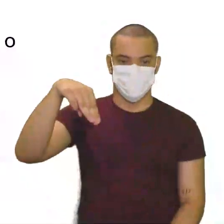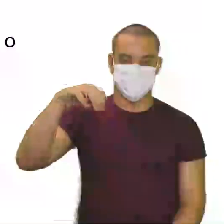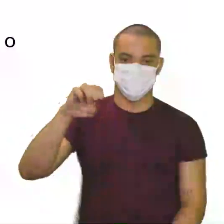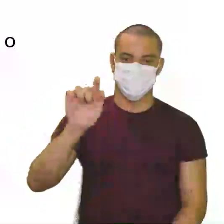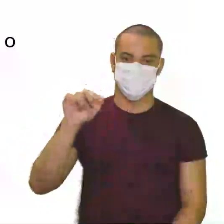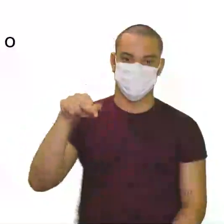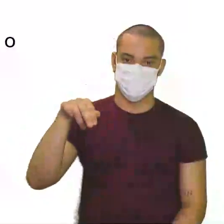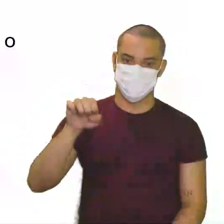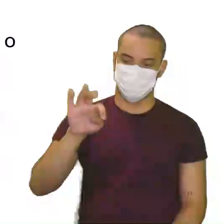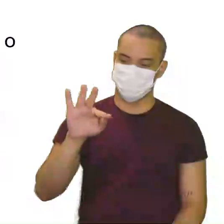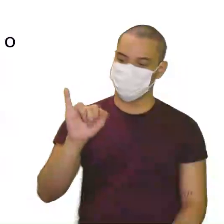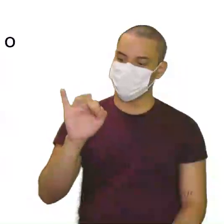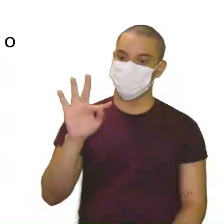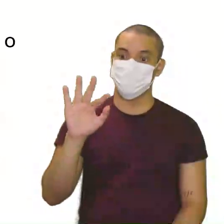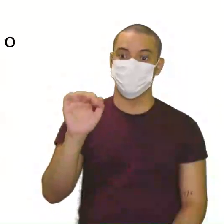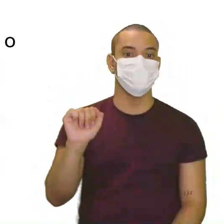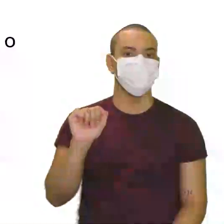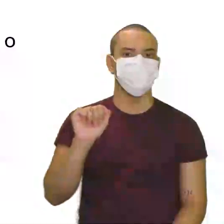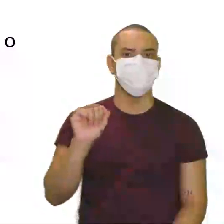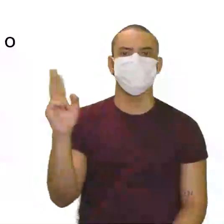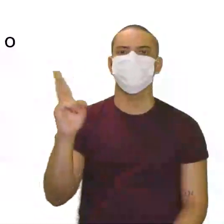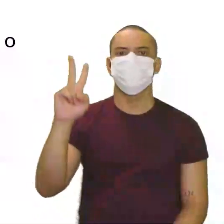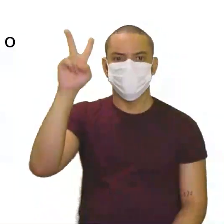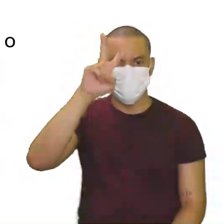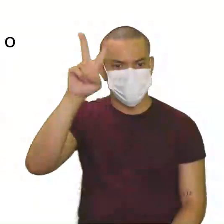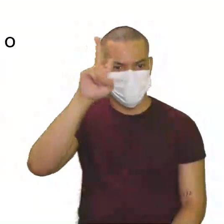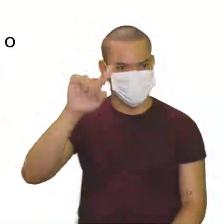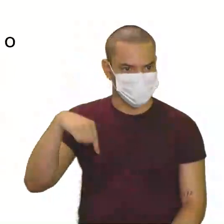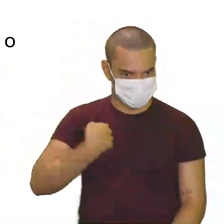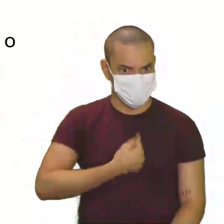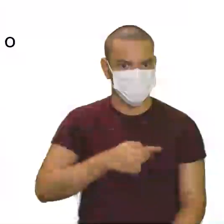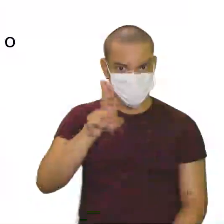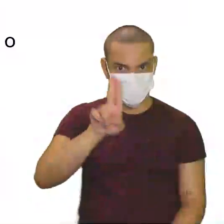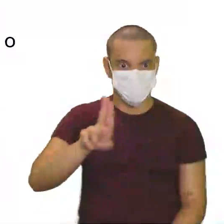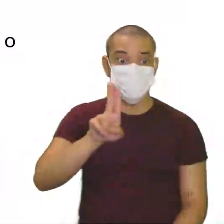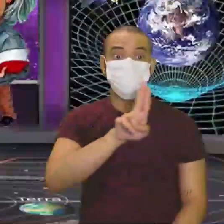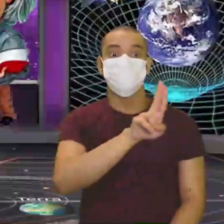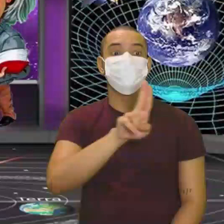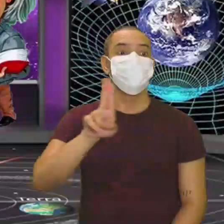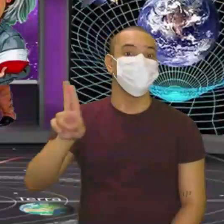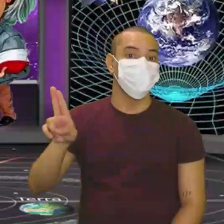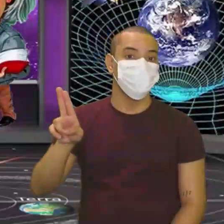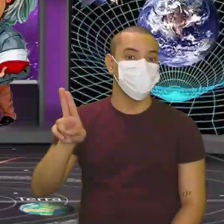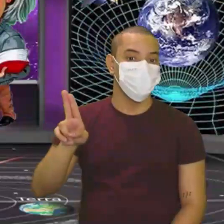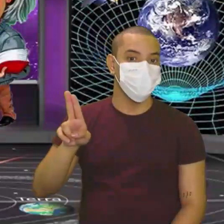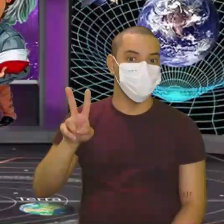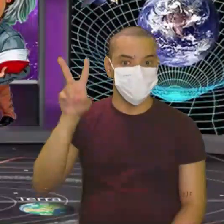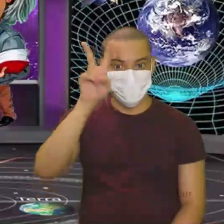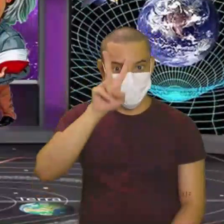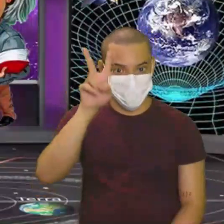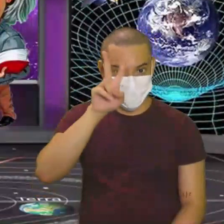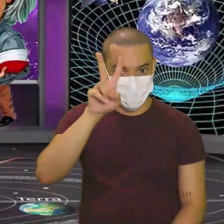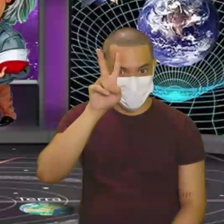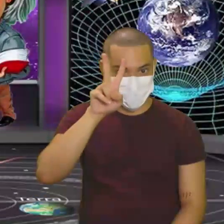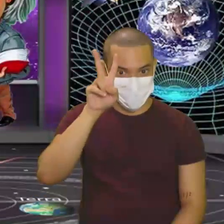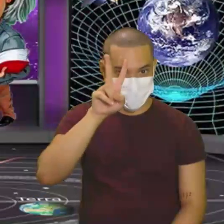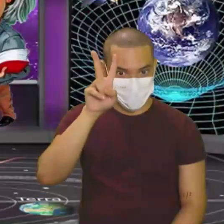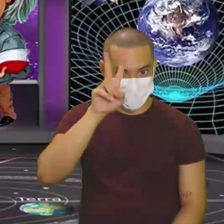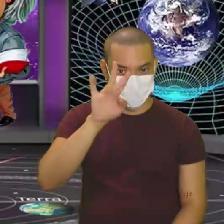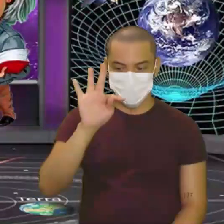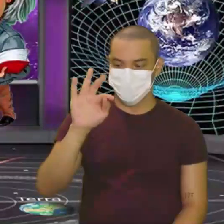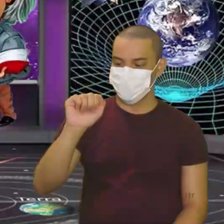magnetita pessoal quem lembrará que nós estávamos trabalhando quem é o nome a gente tava trabalhando